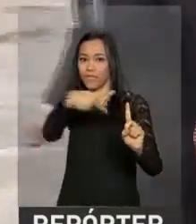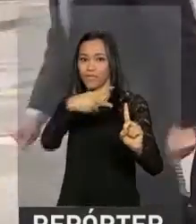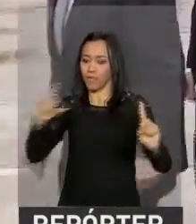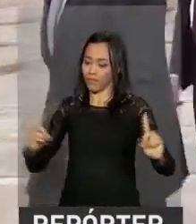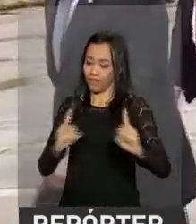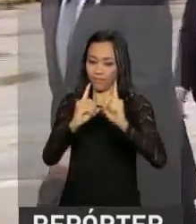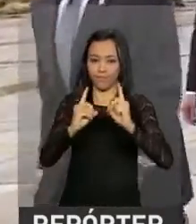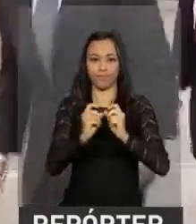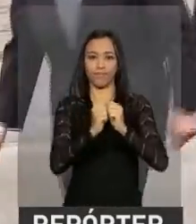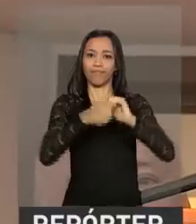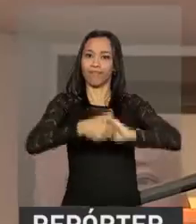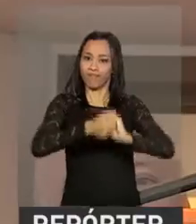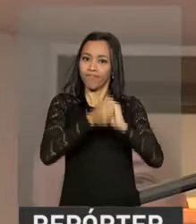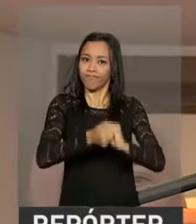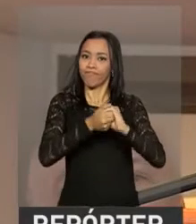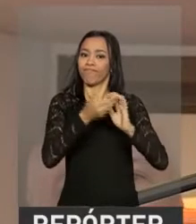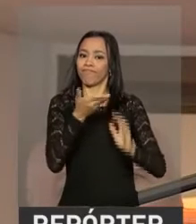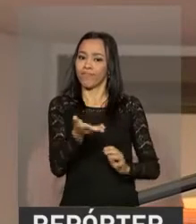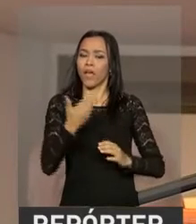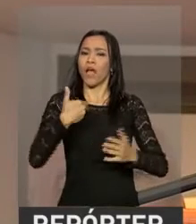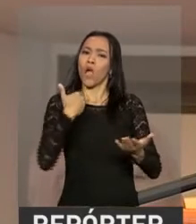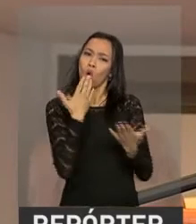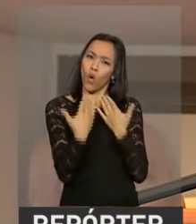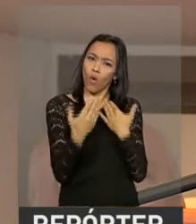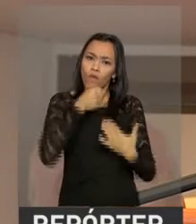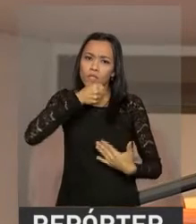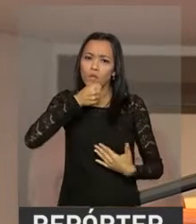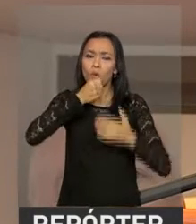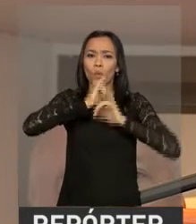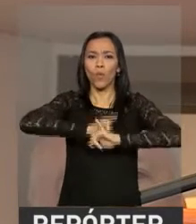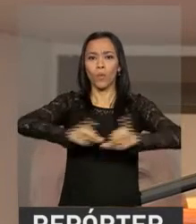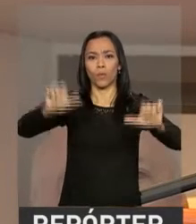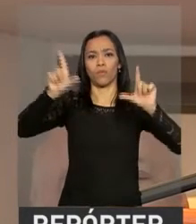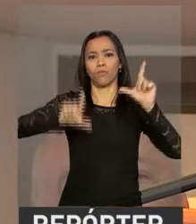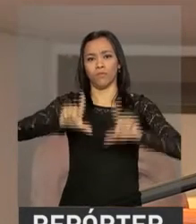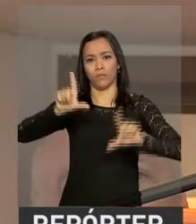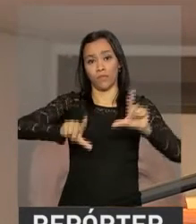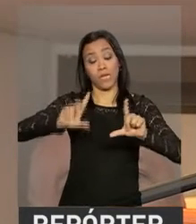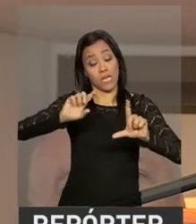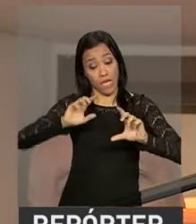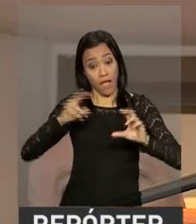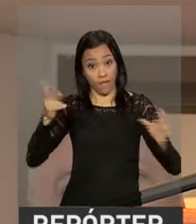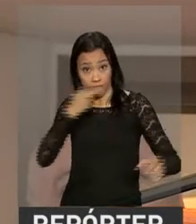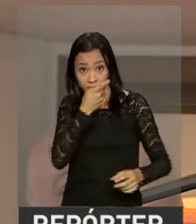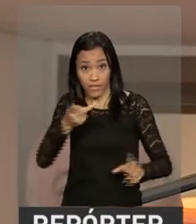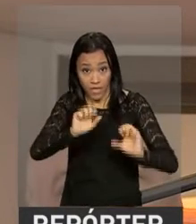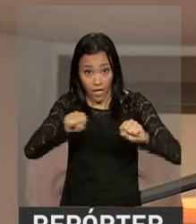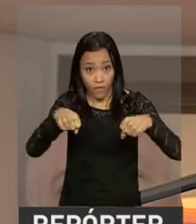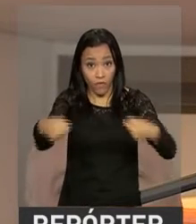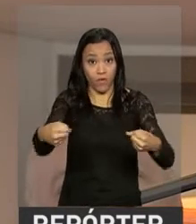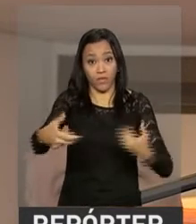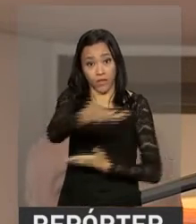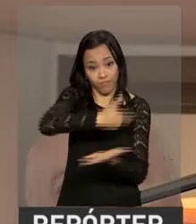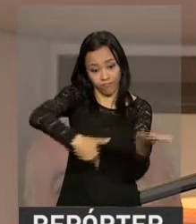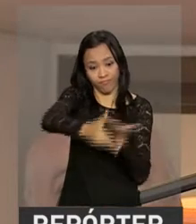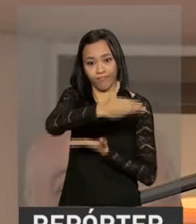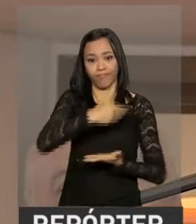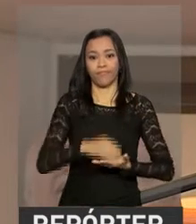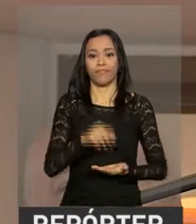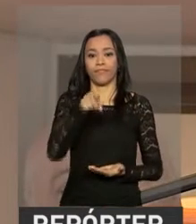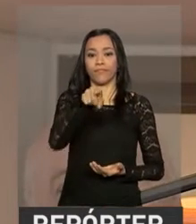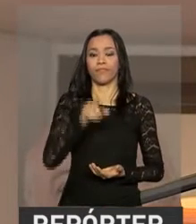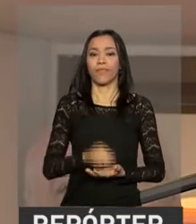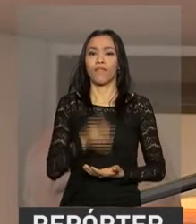Eládio Loizaga. Ao chegar, ele conversou com jornalistas e disse que a visita reforça as relações entre os dois países. Para